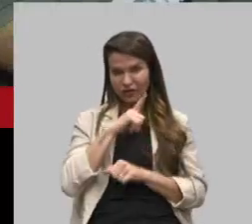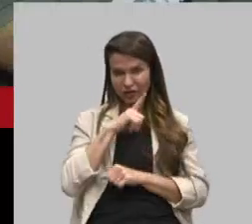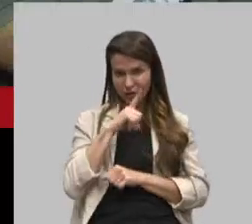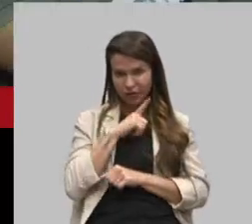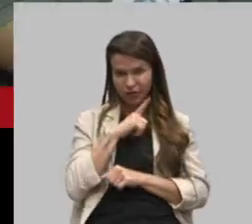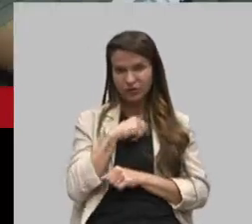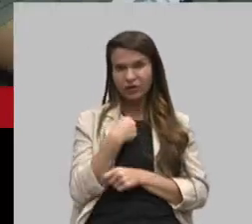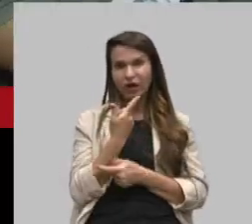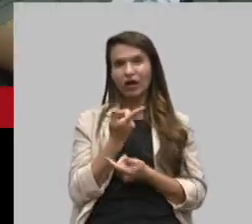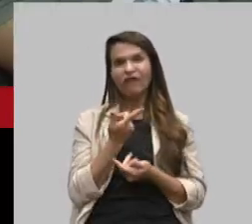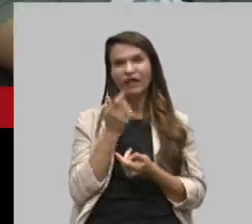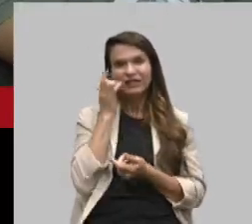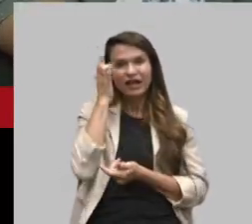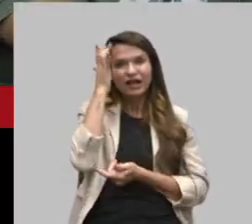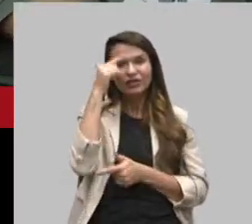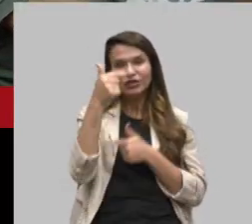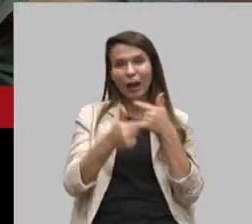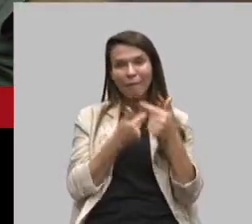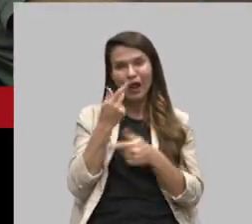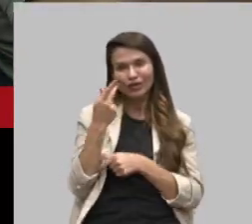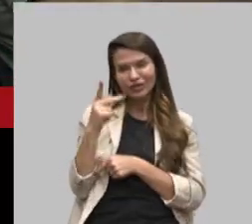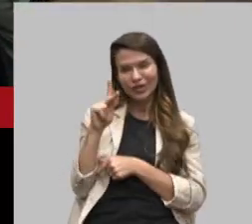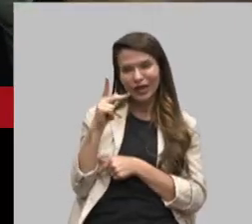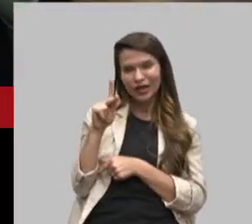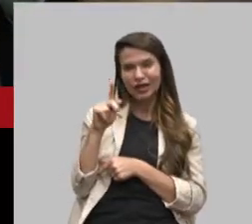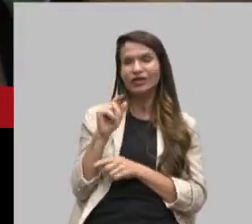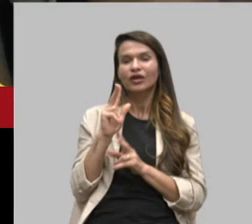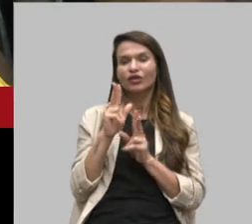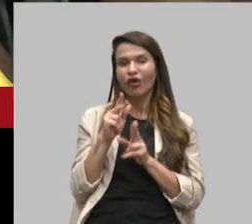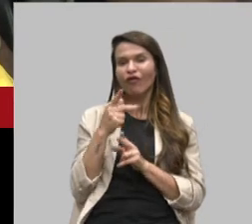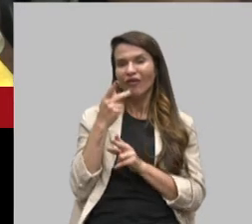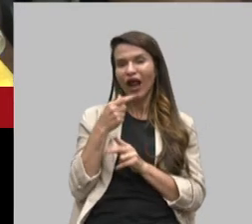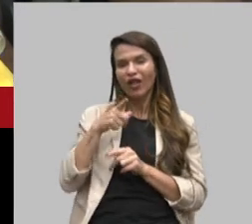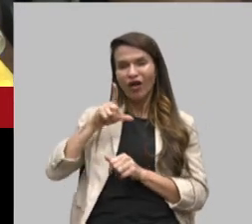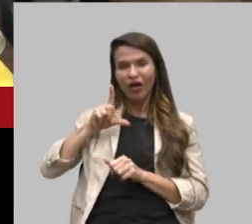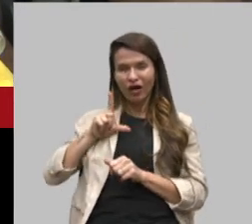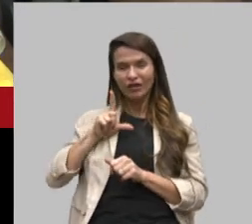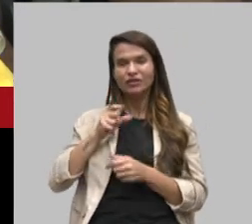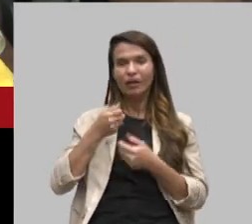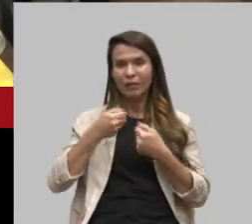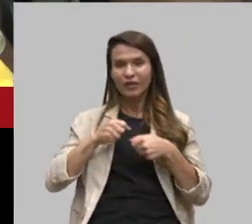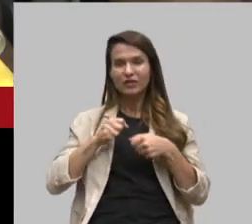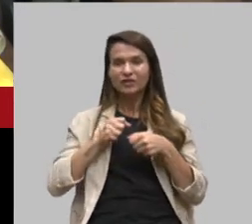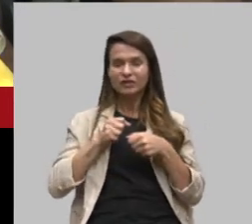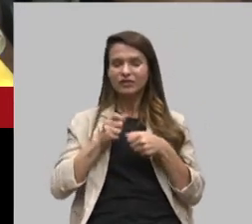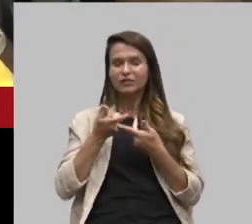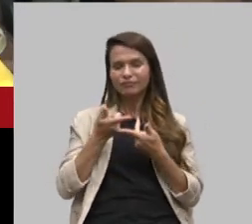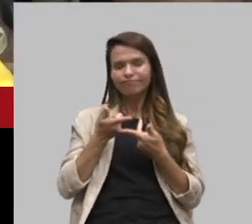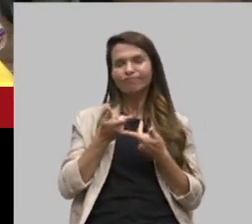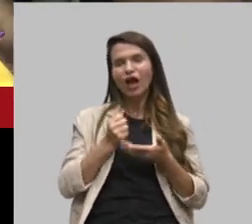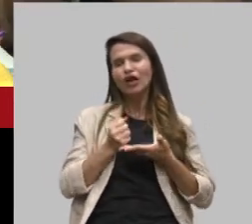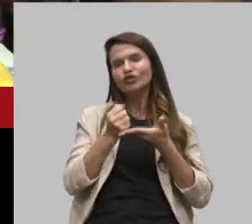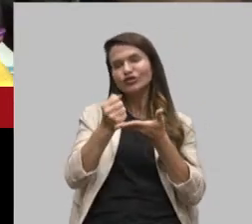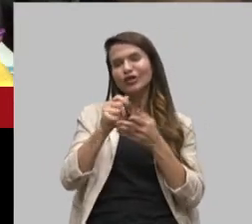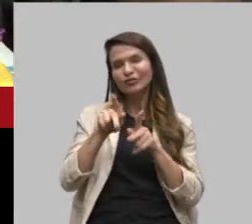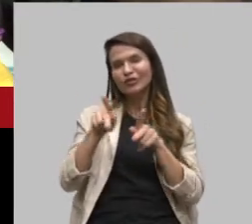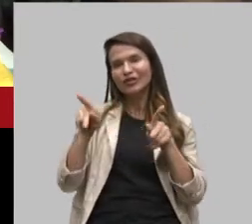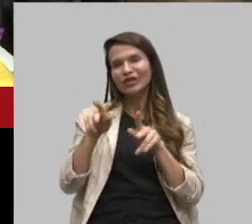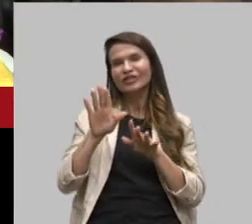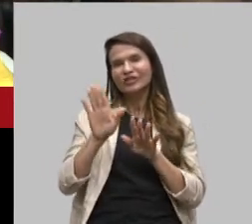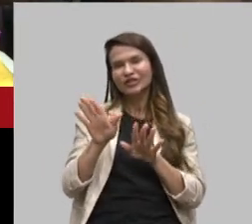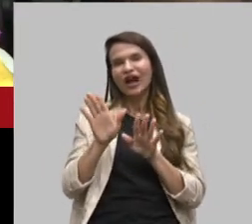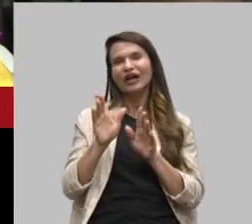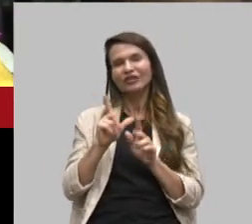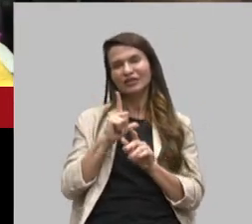facilitaria no trabalho deles como foi dito antes a gente tem que incentivar os professores porque eles já estão sobrecarregados